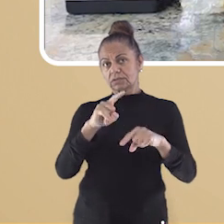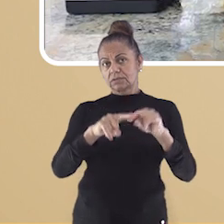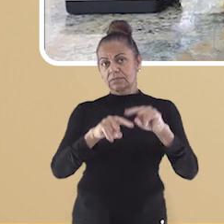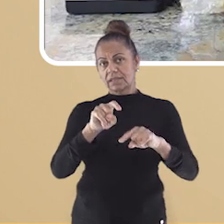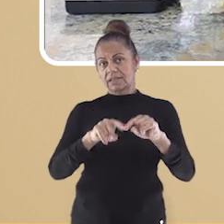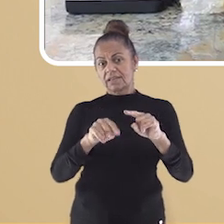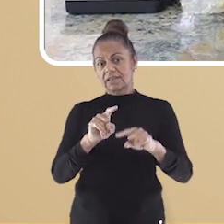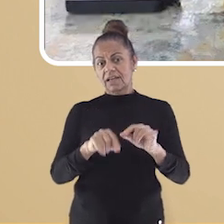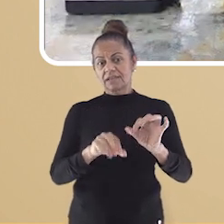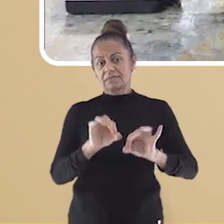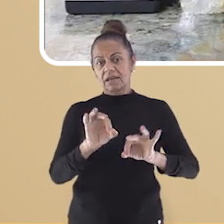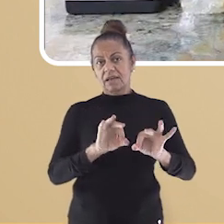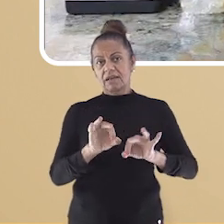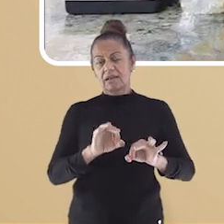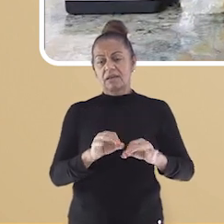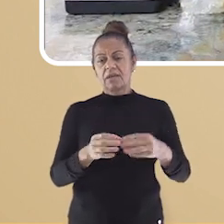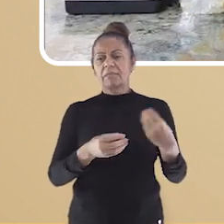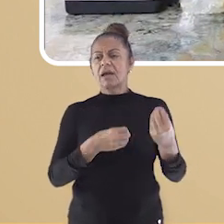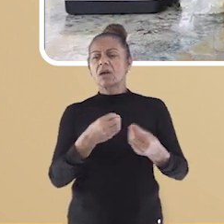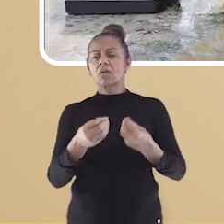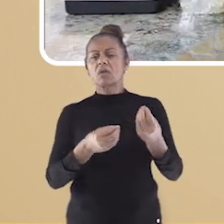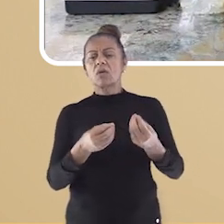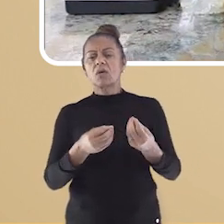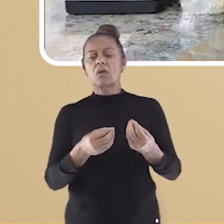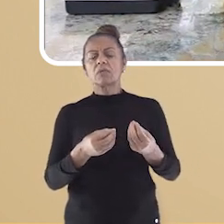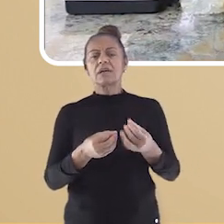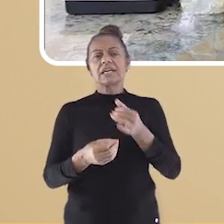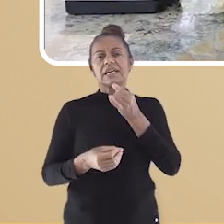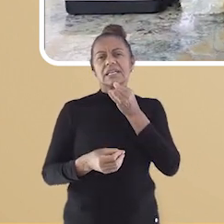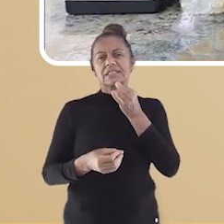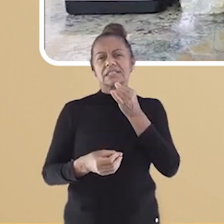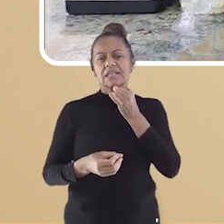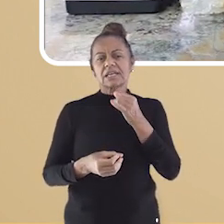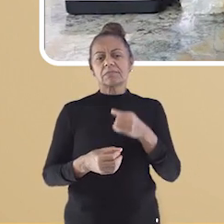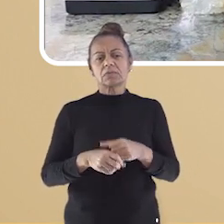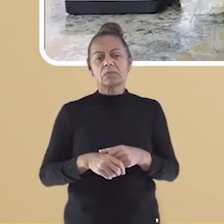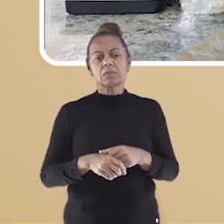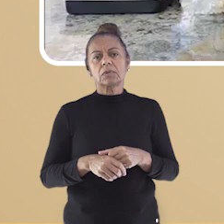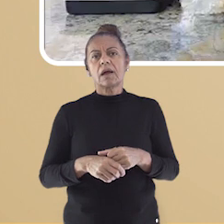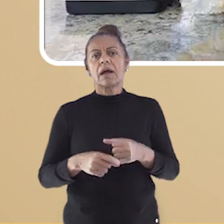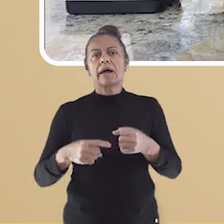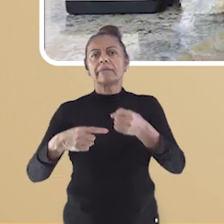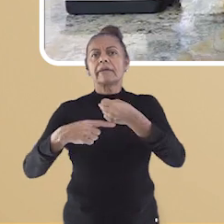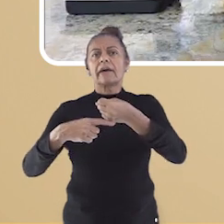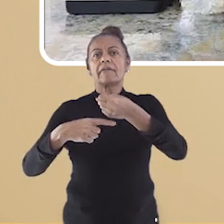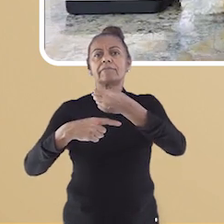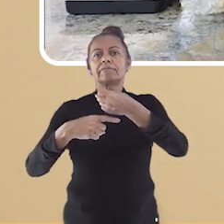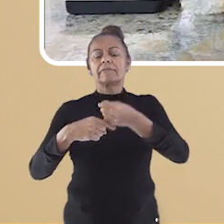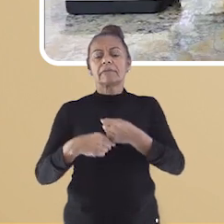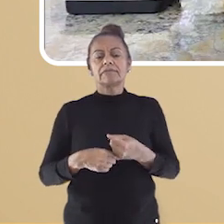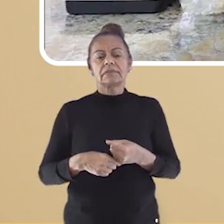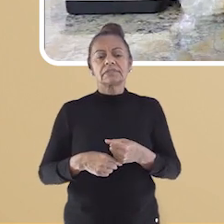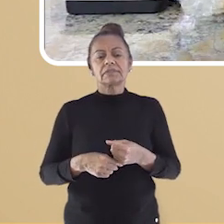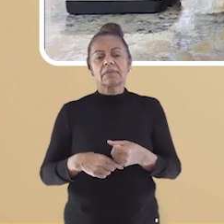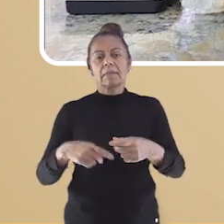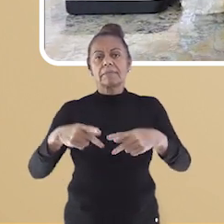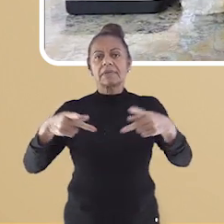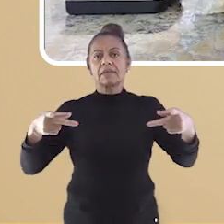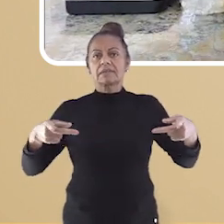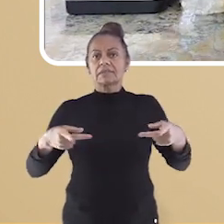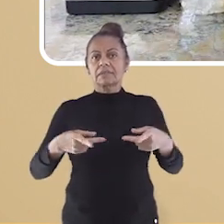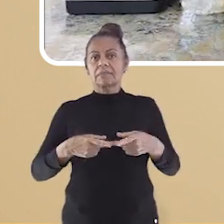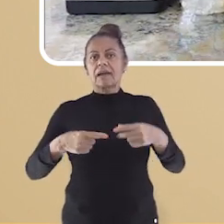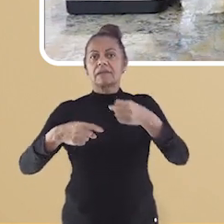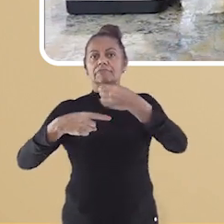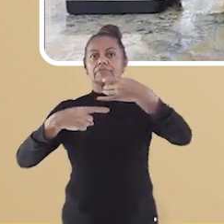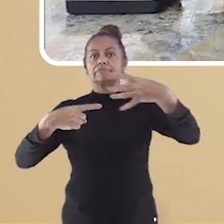faz assim o passo a passo para poder fazer essa pizza, né, de pão de forma? Então, para fazermos essa pizza, nós vamos